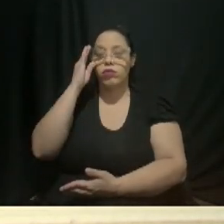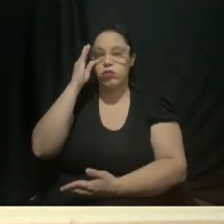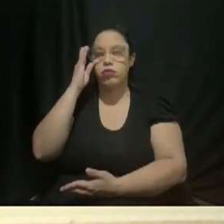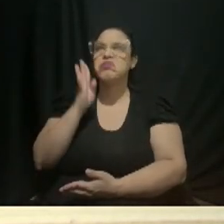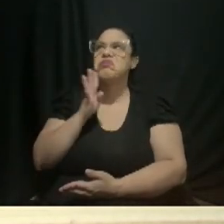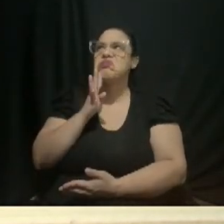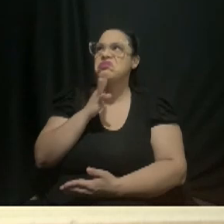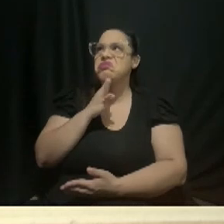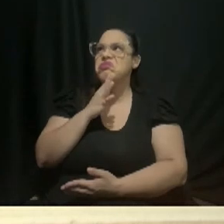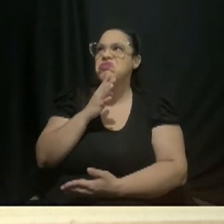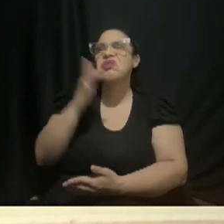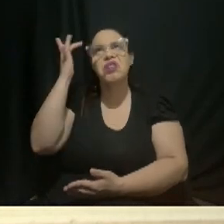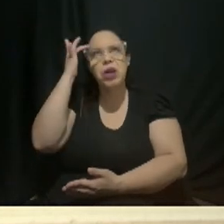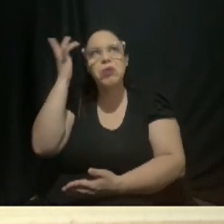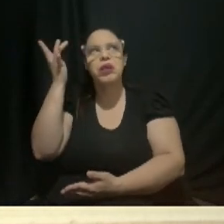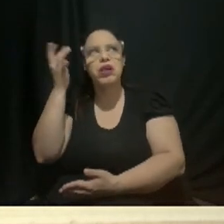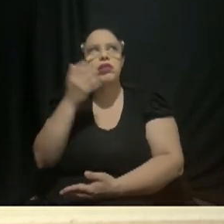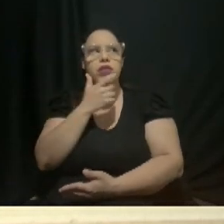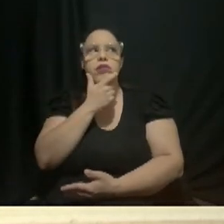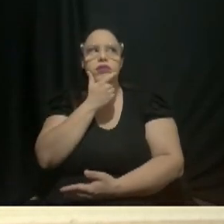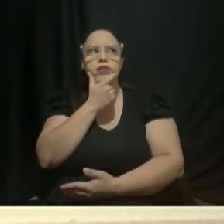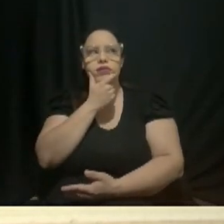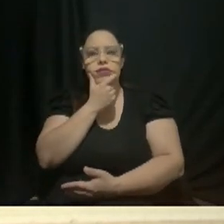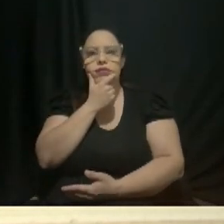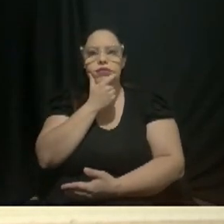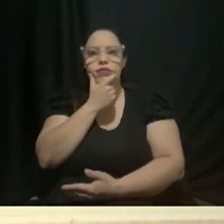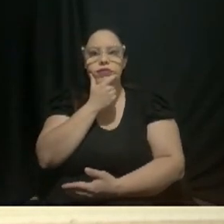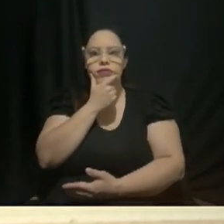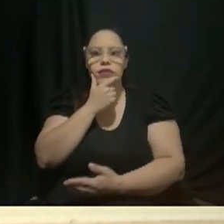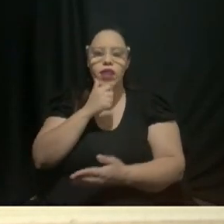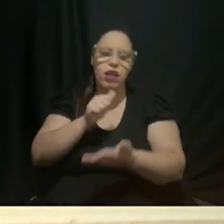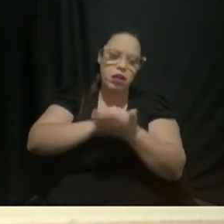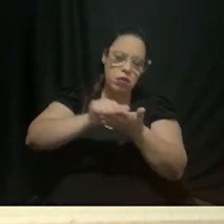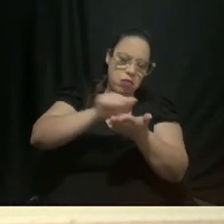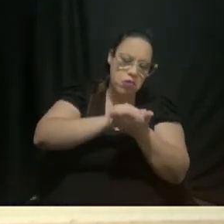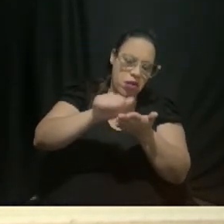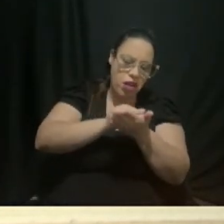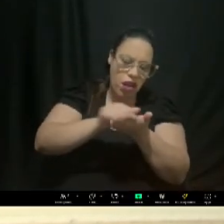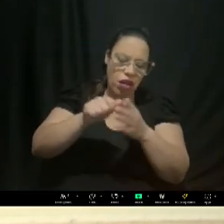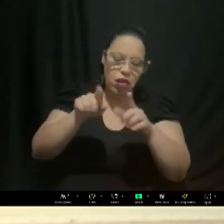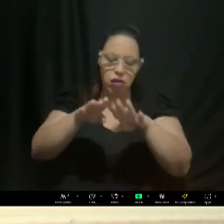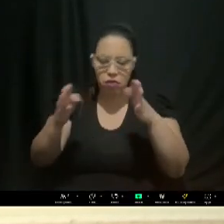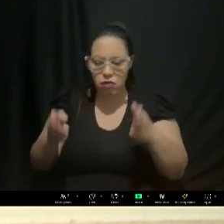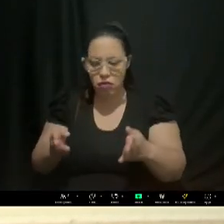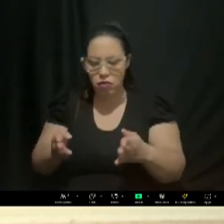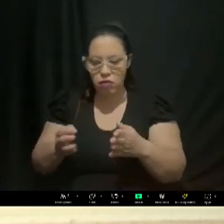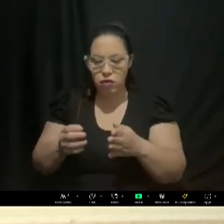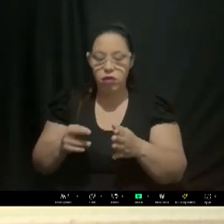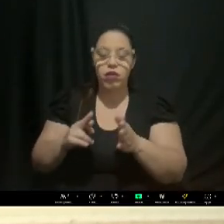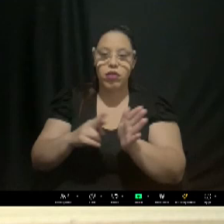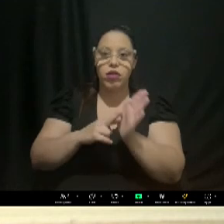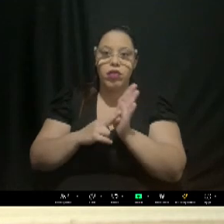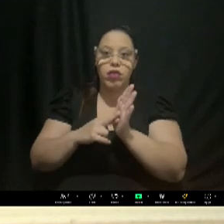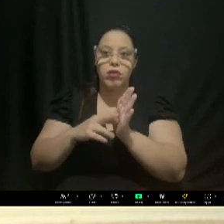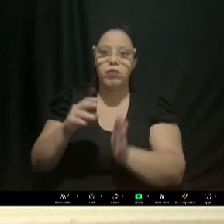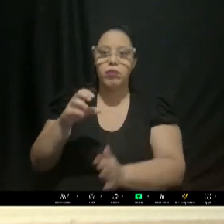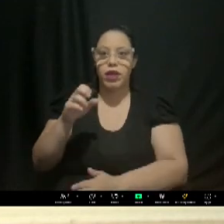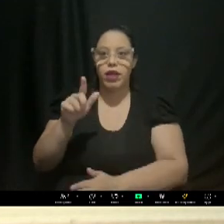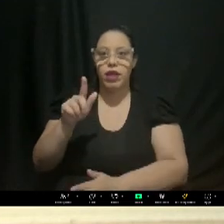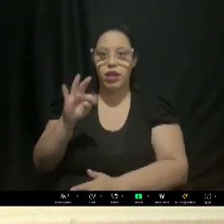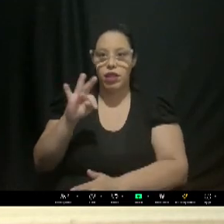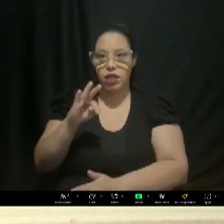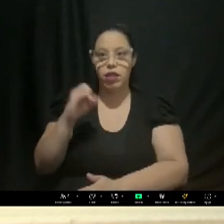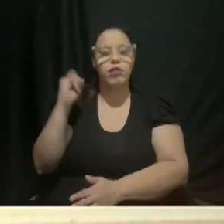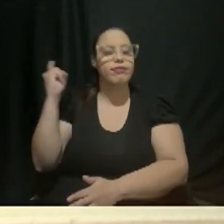Porque... Era só servir mesa, aí quando eu busquei, né, para registrar minha carteira, né, que era importante para mim, né? Então, assim, eu busquei